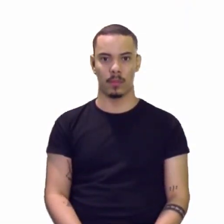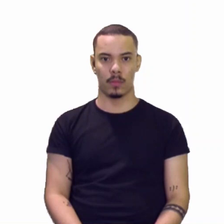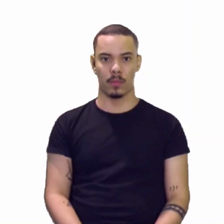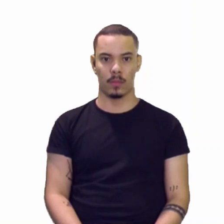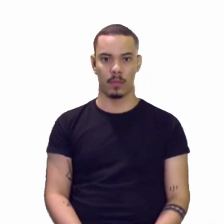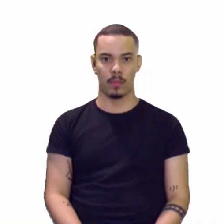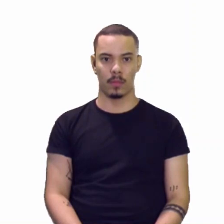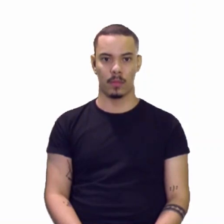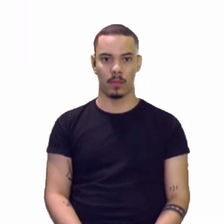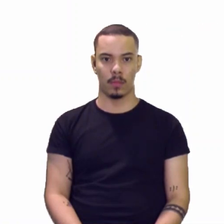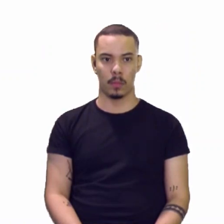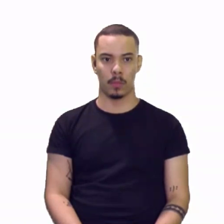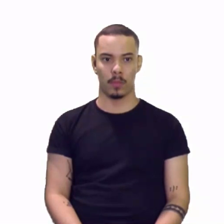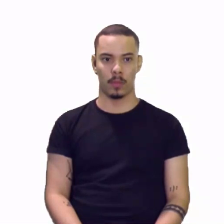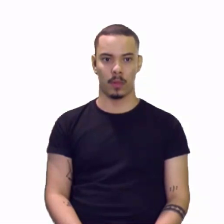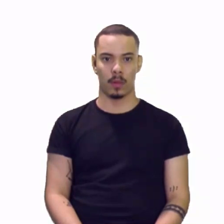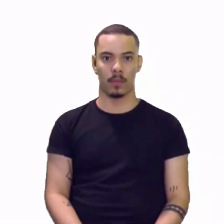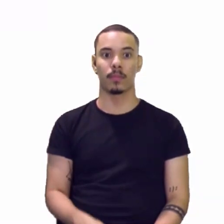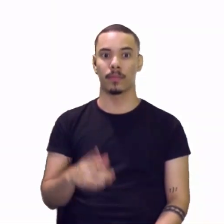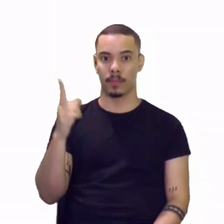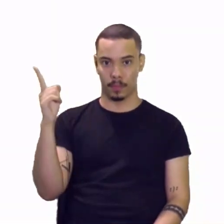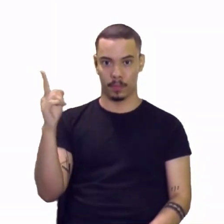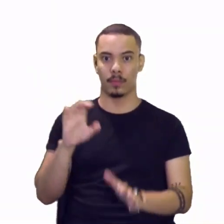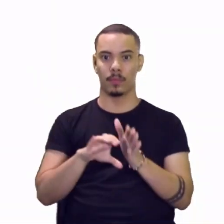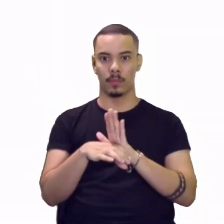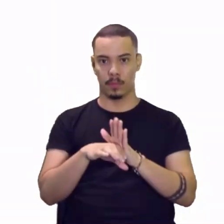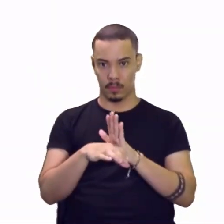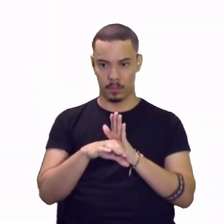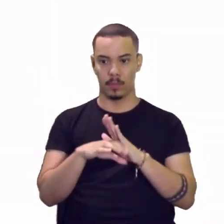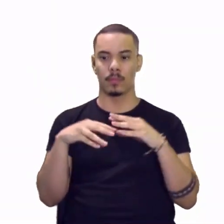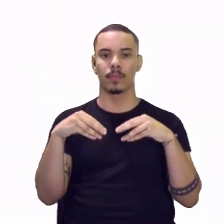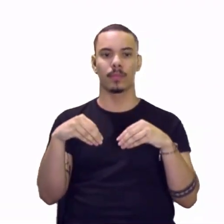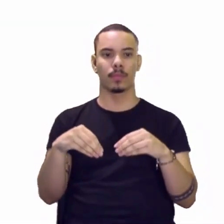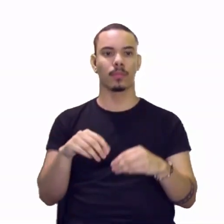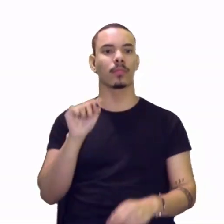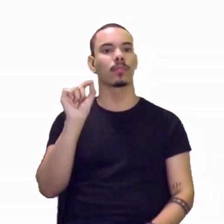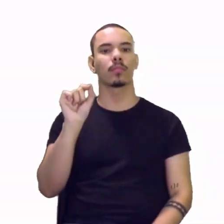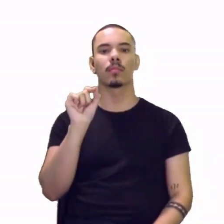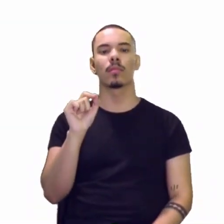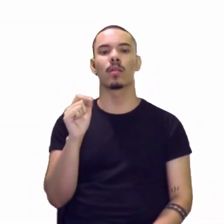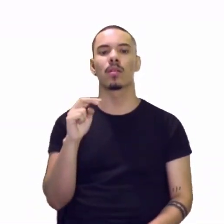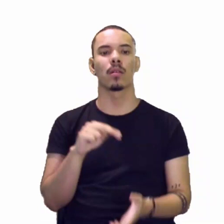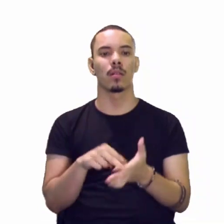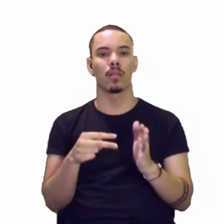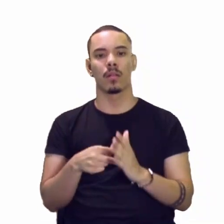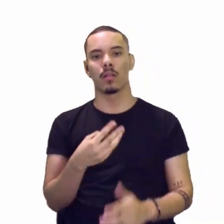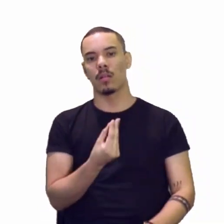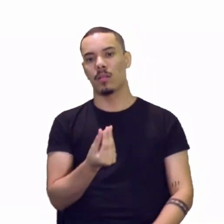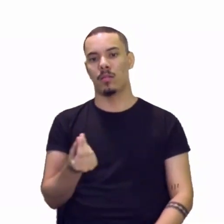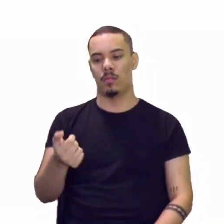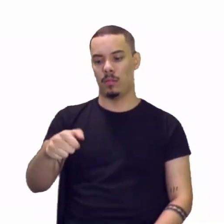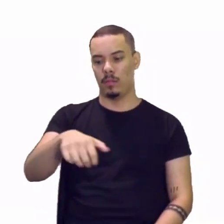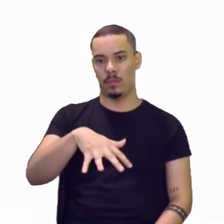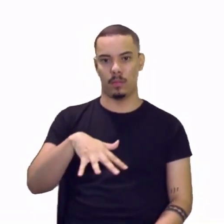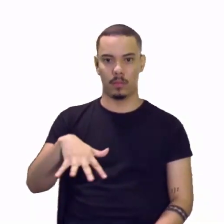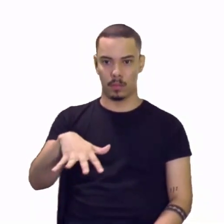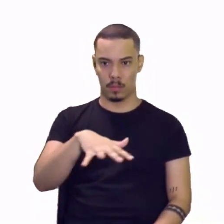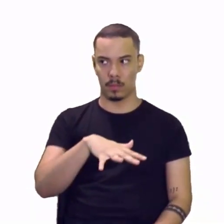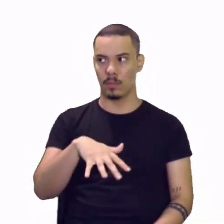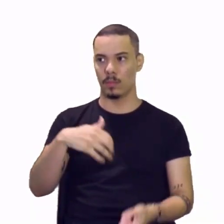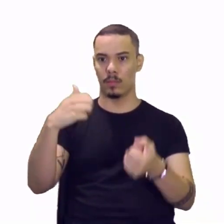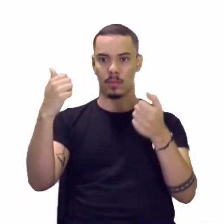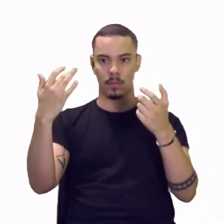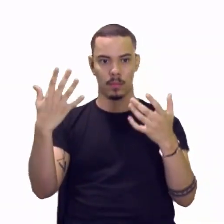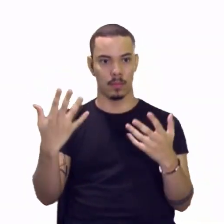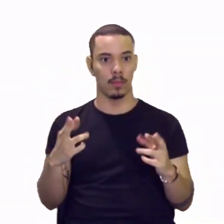lá. Conceito de território. É uma porção do espaço